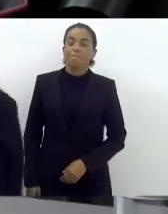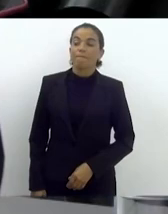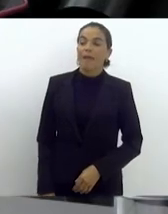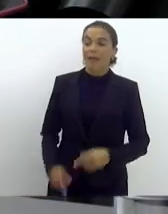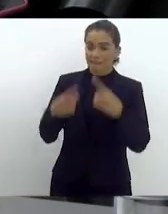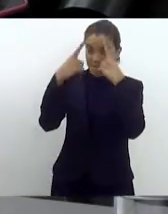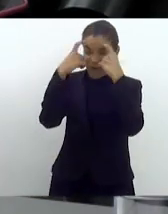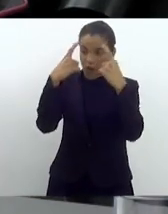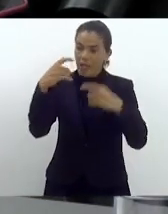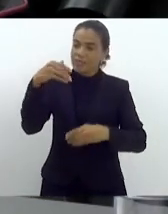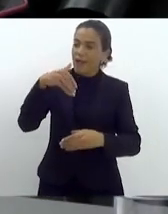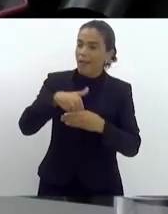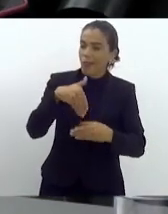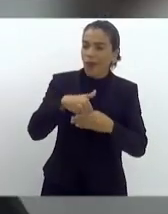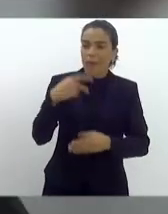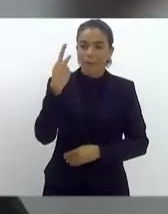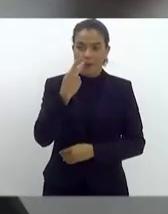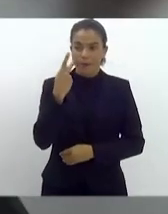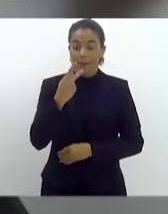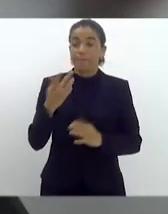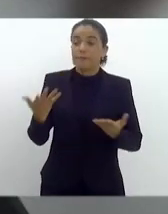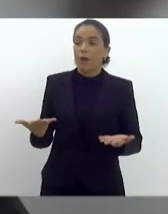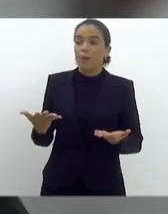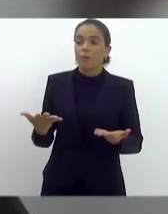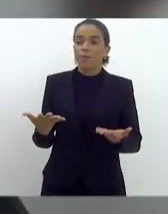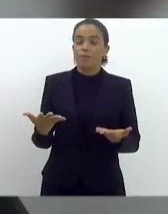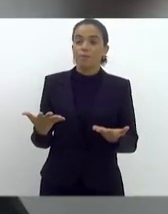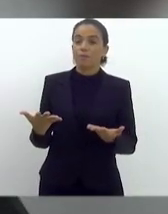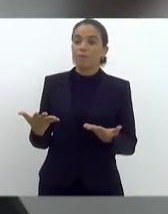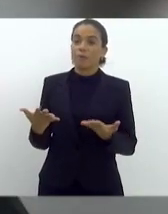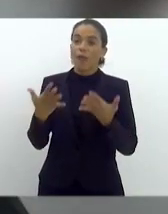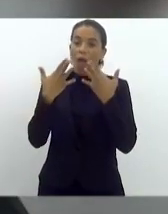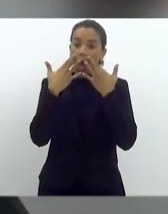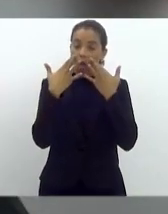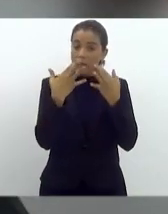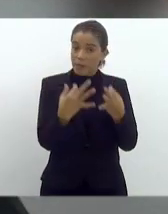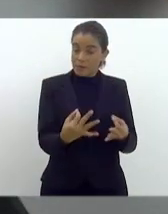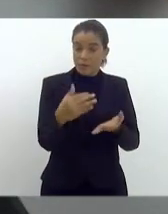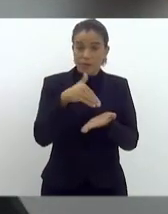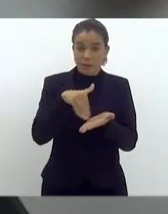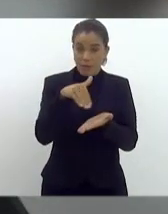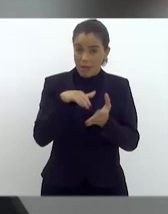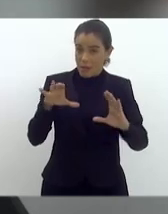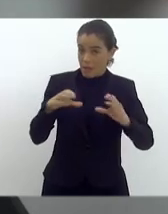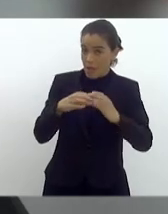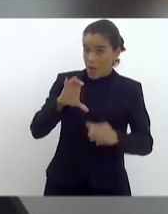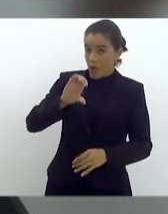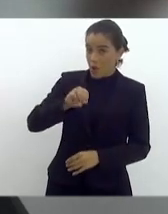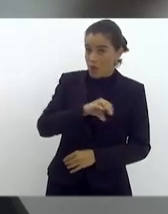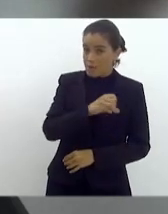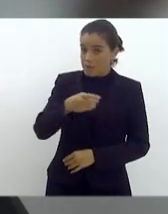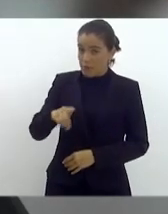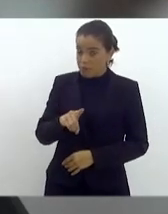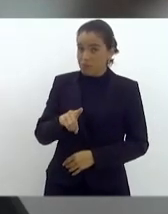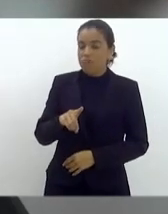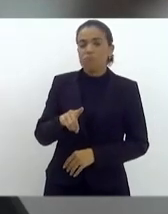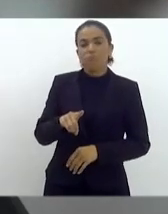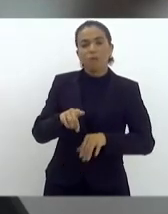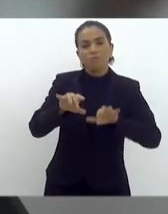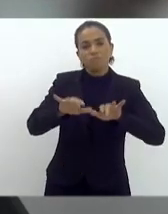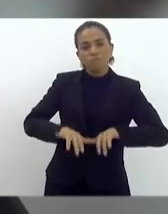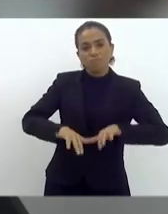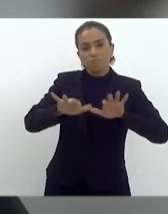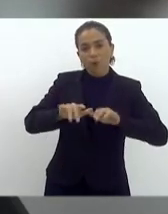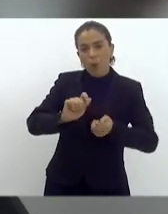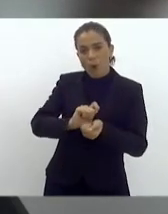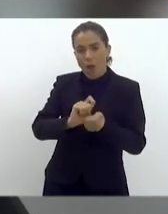política então atenção a secretaria da comissão para fazer esse